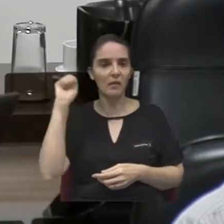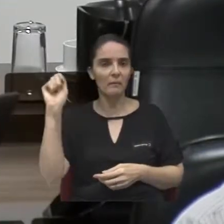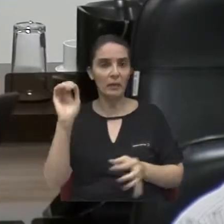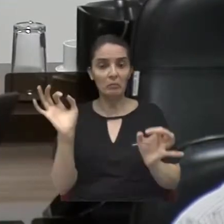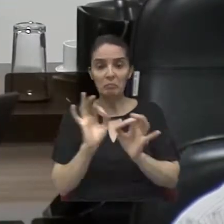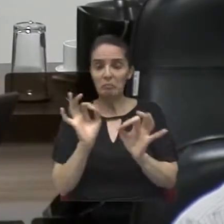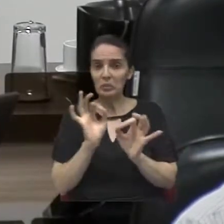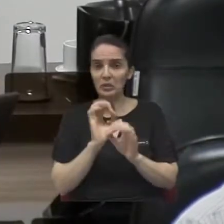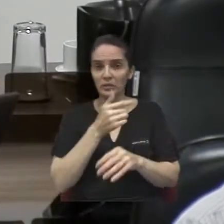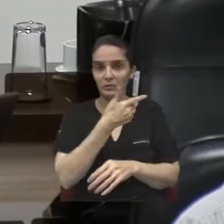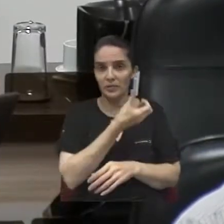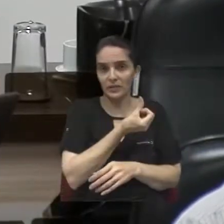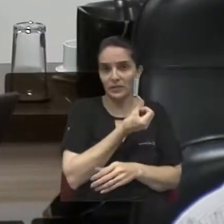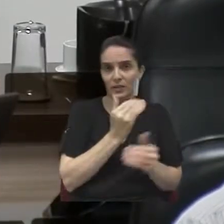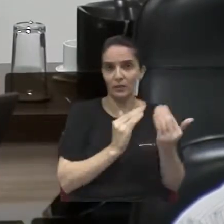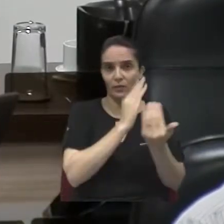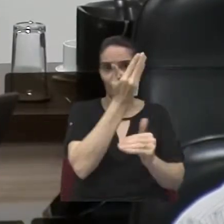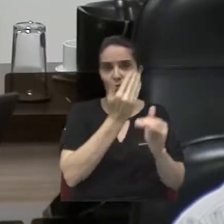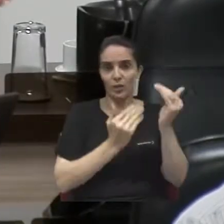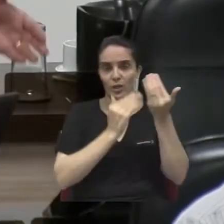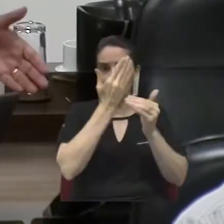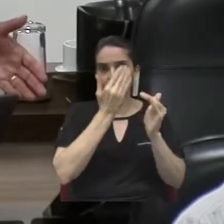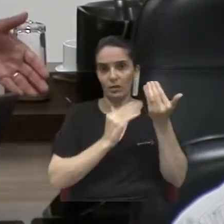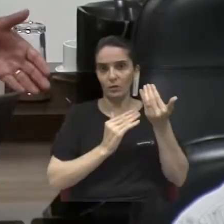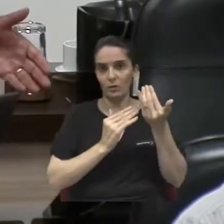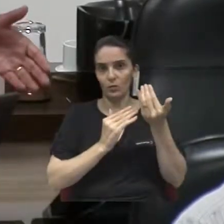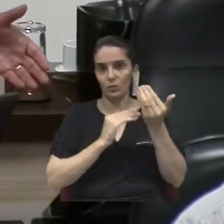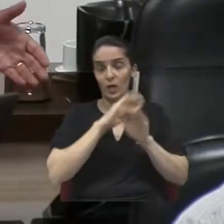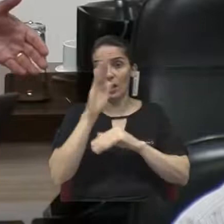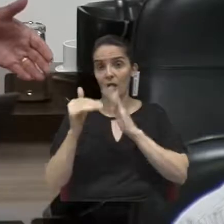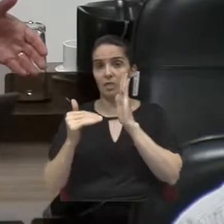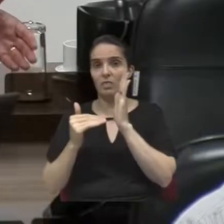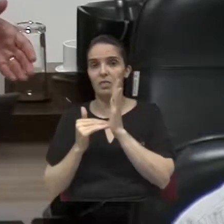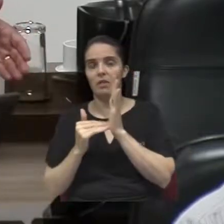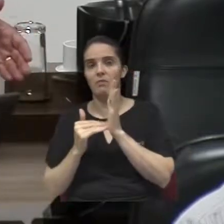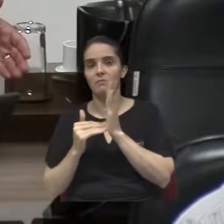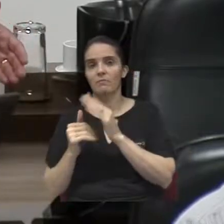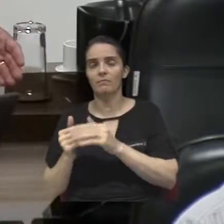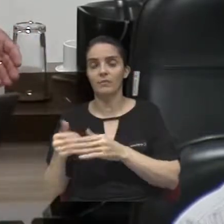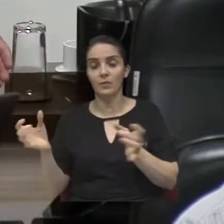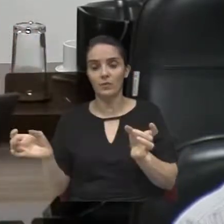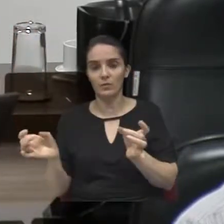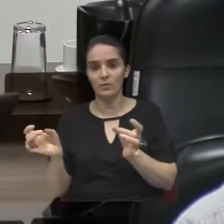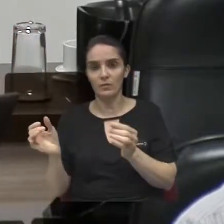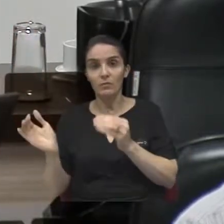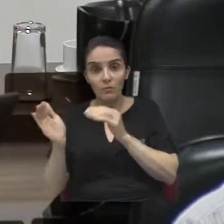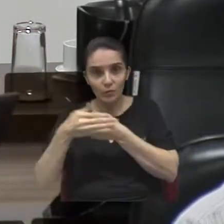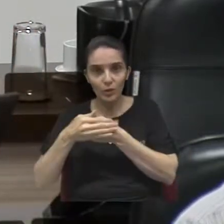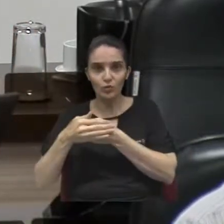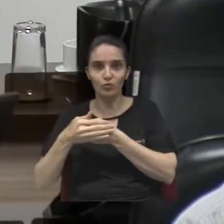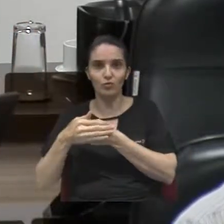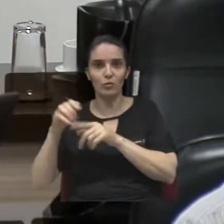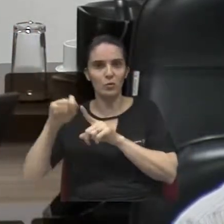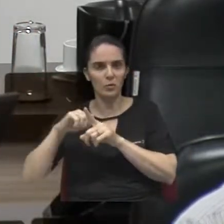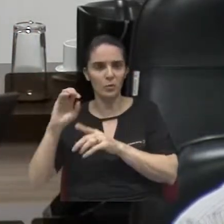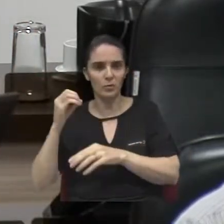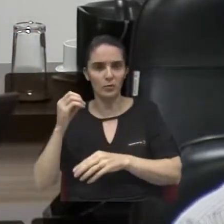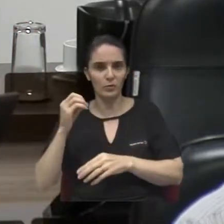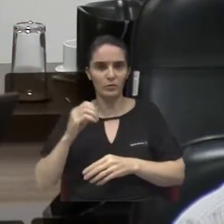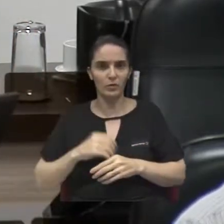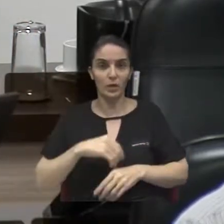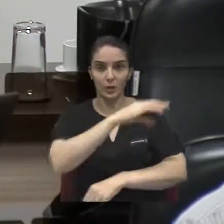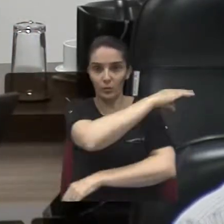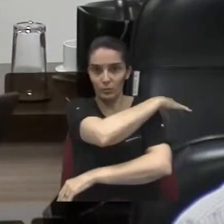Do dia 26 de fevereiro até o fechamento, que foi lá em outubro, a Prefeitura e a Secretaria de